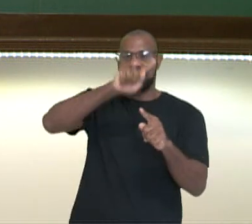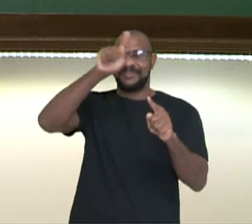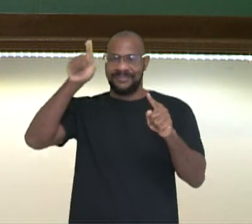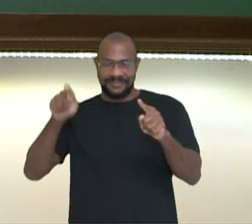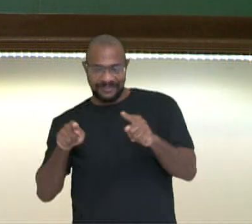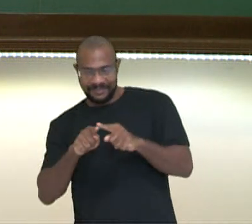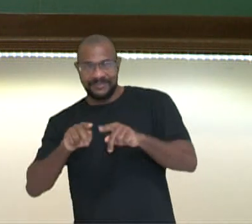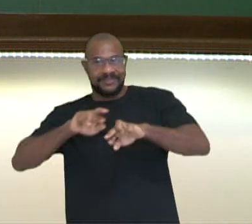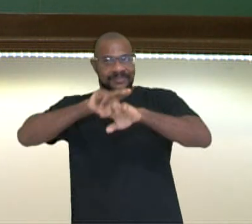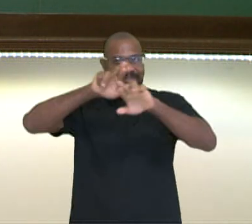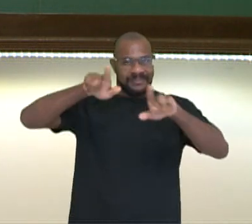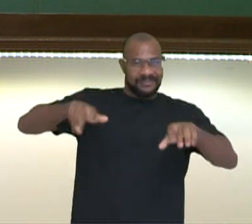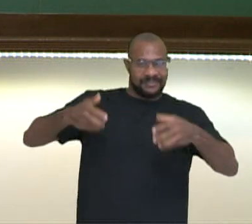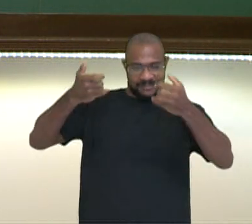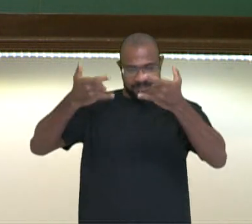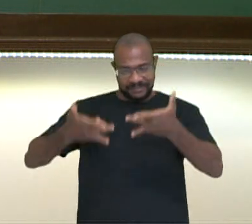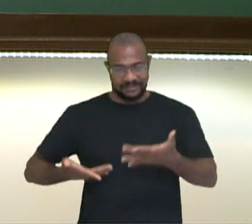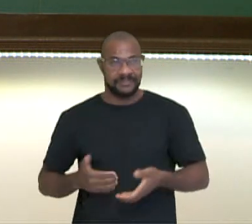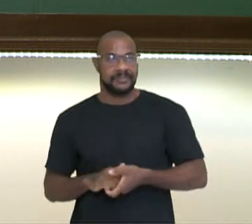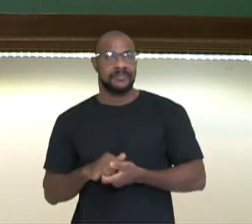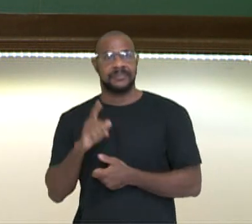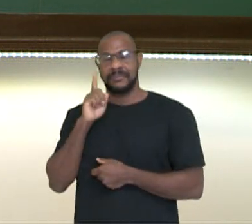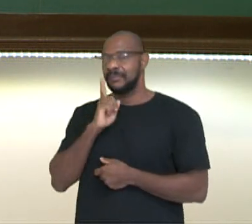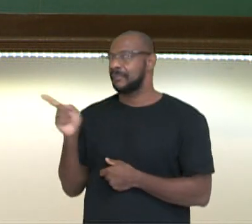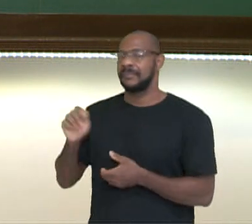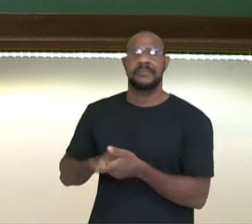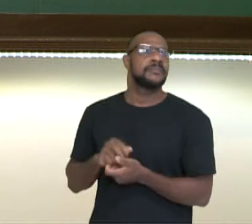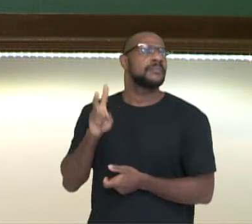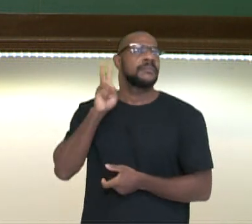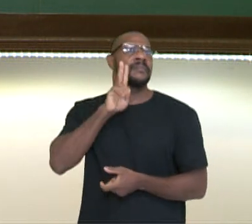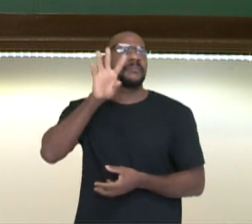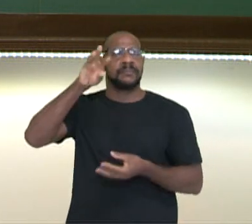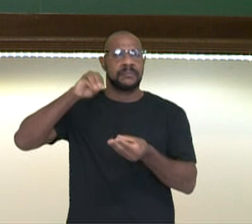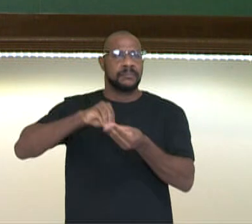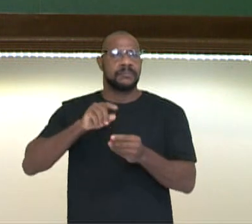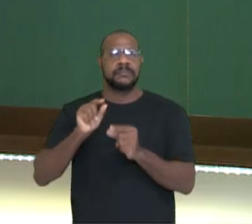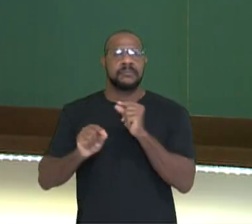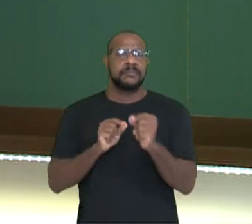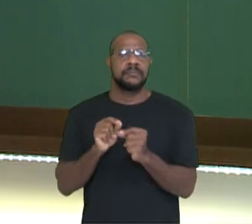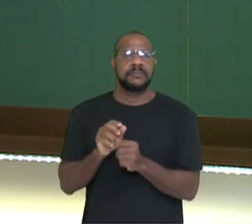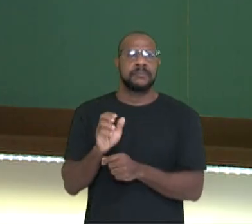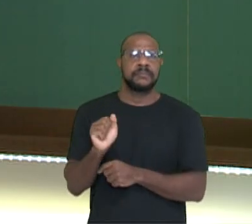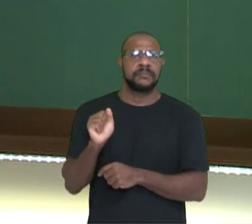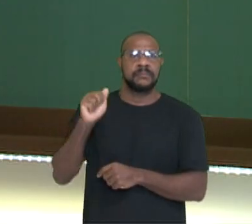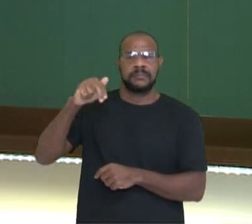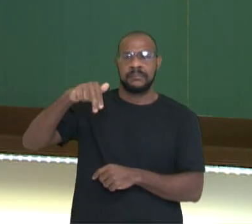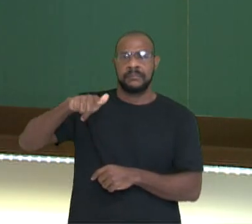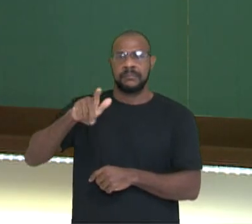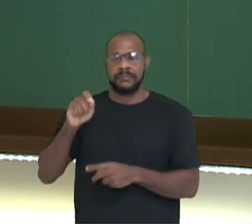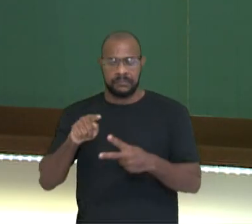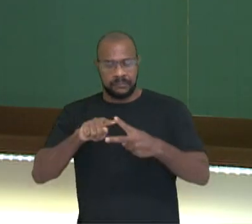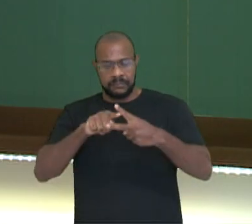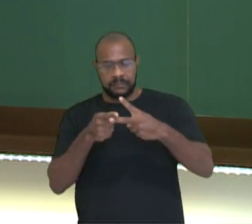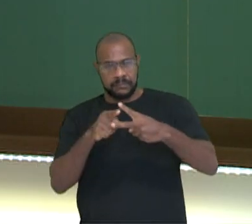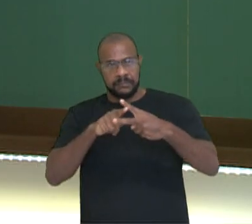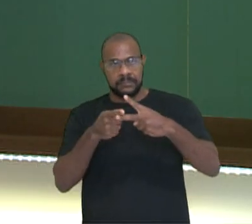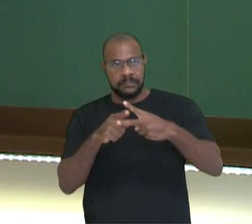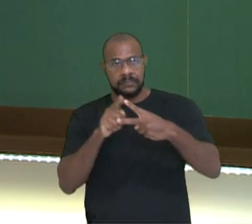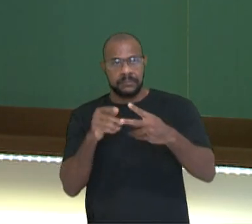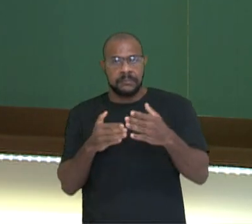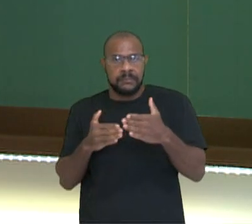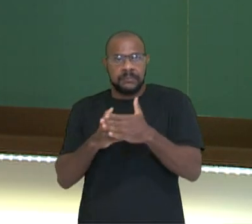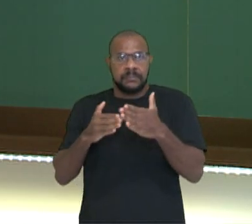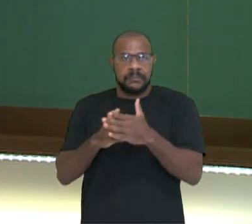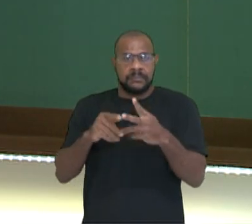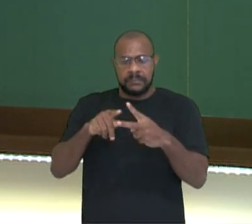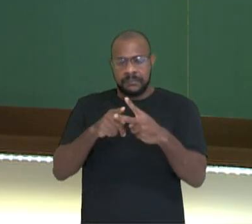começar relembrando aqui o que é um ângulo. Então, o ângulo é aquela região que é delimitada por